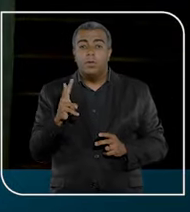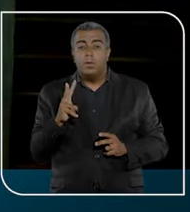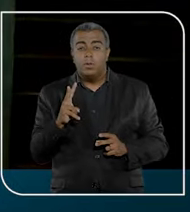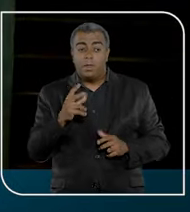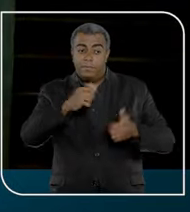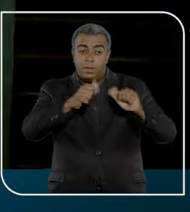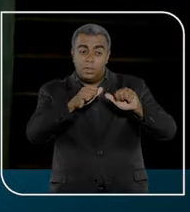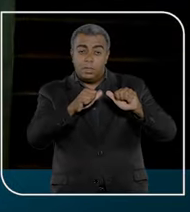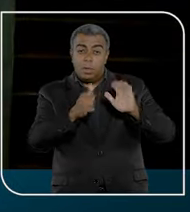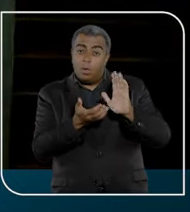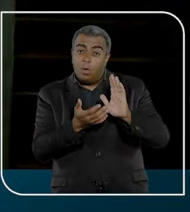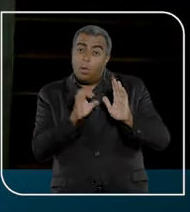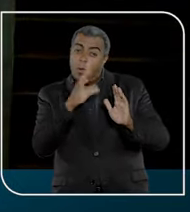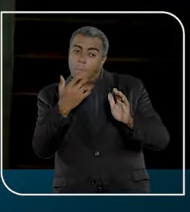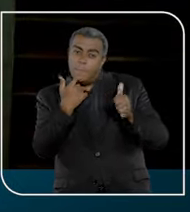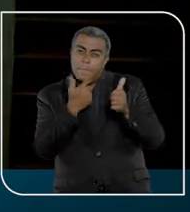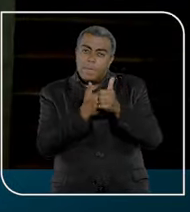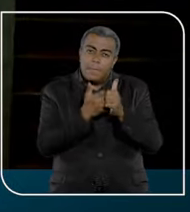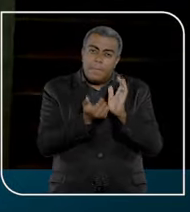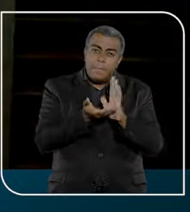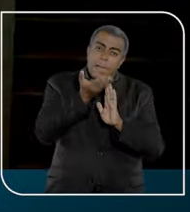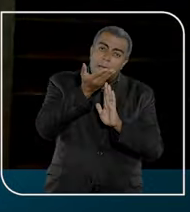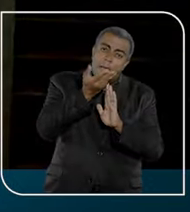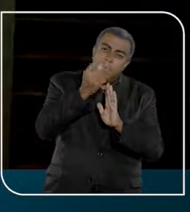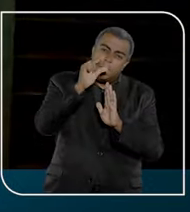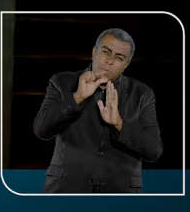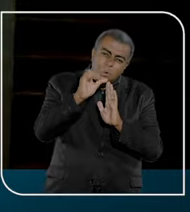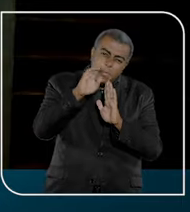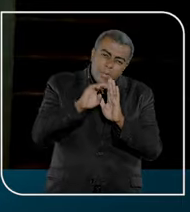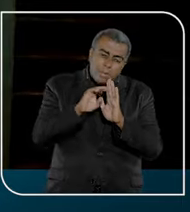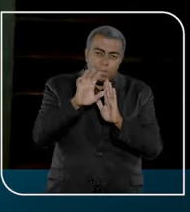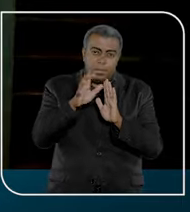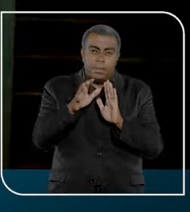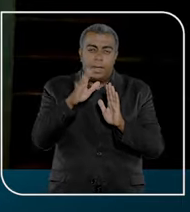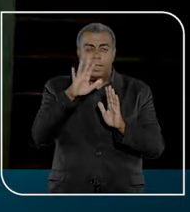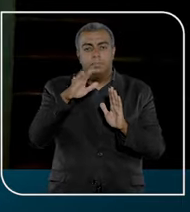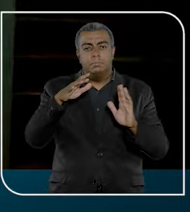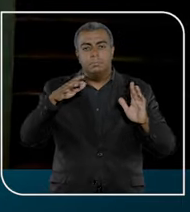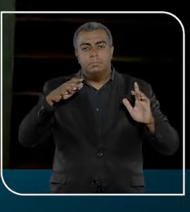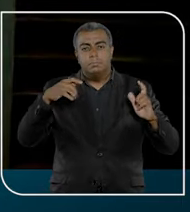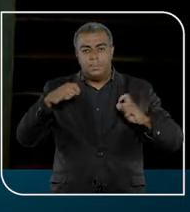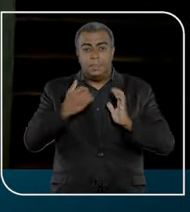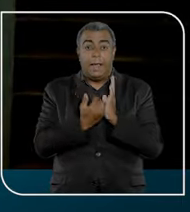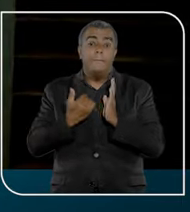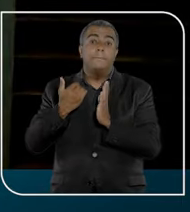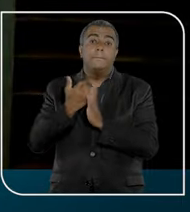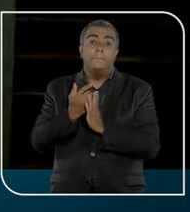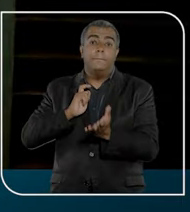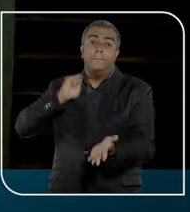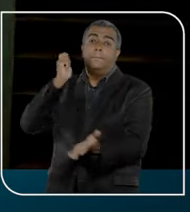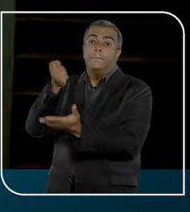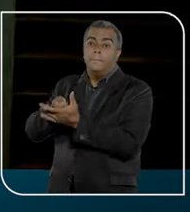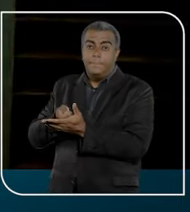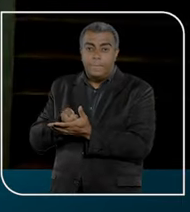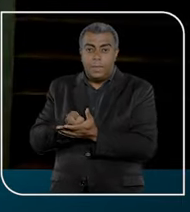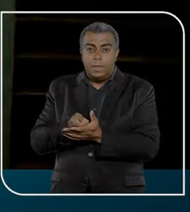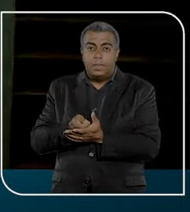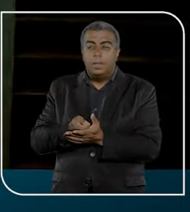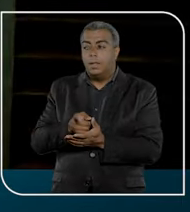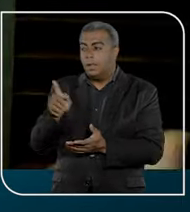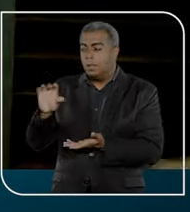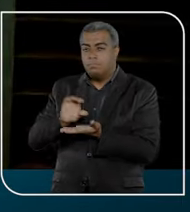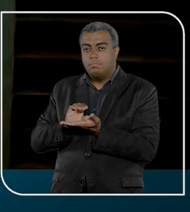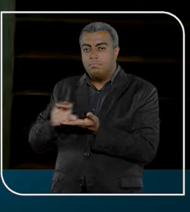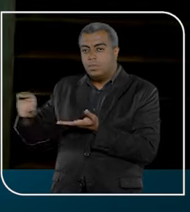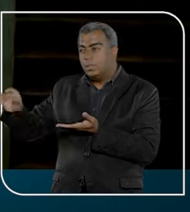valor da avaliação ou um valor próximo, um pouco acima, um pouco abaixo, né? E com a vantagem de não precisar, na maioria das vezes,